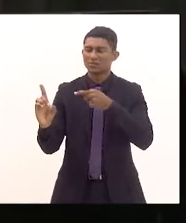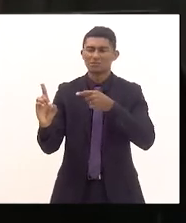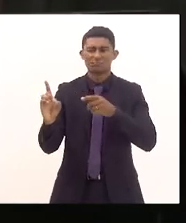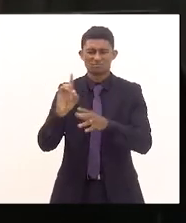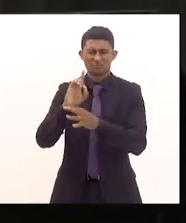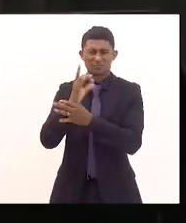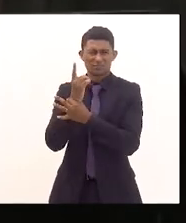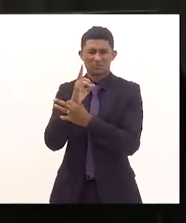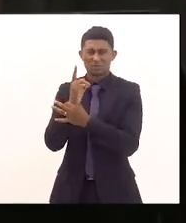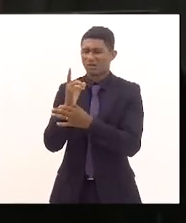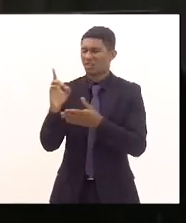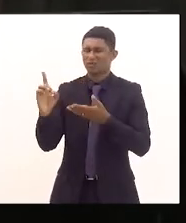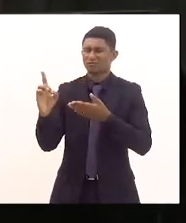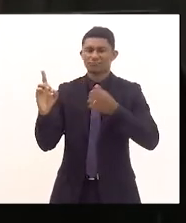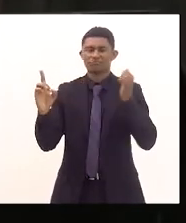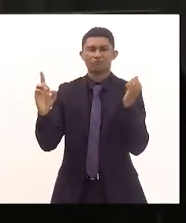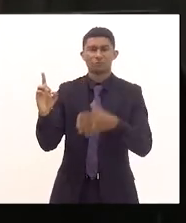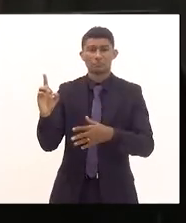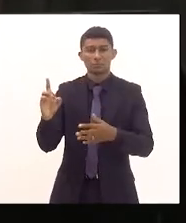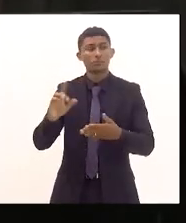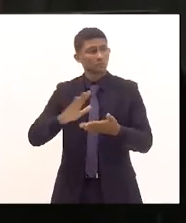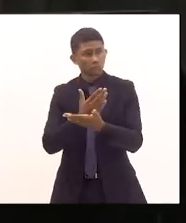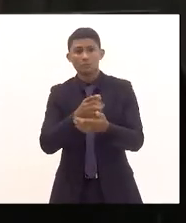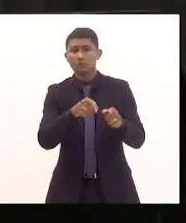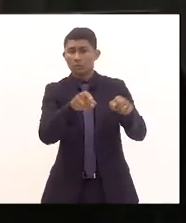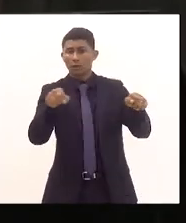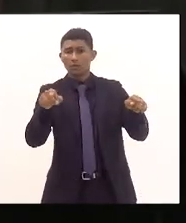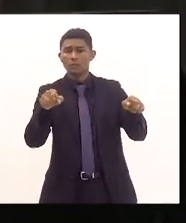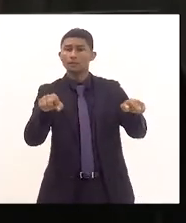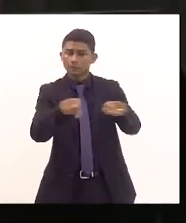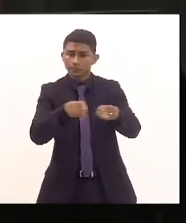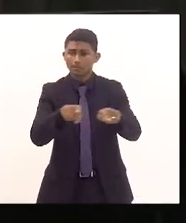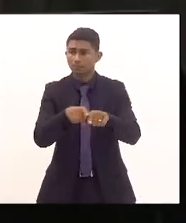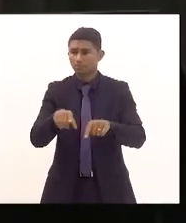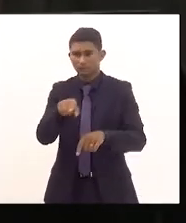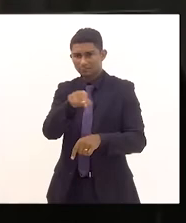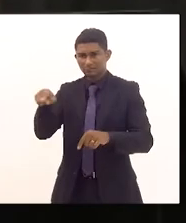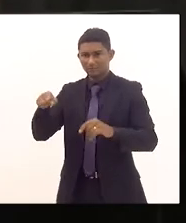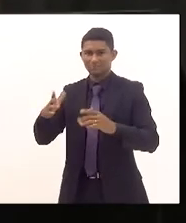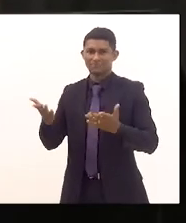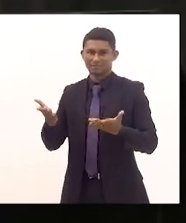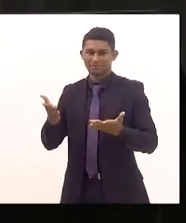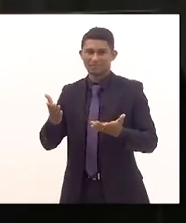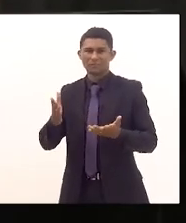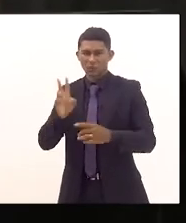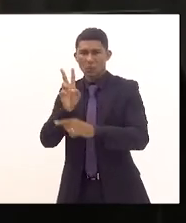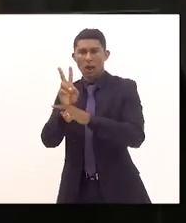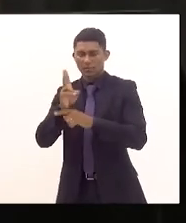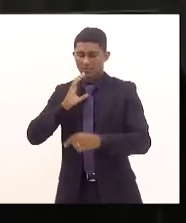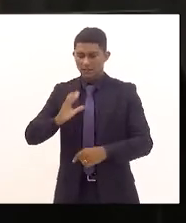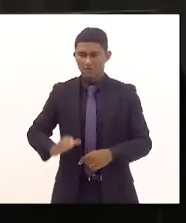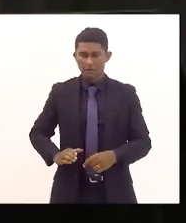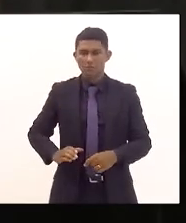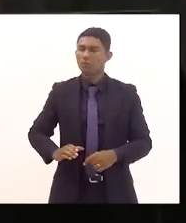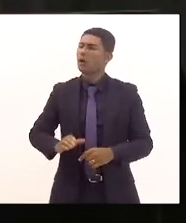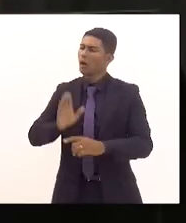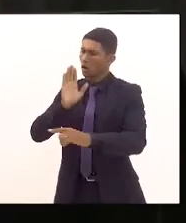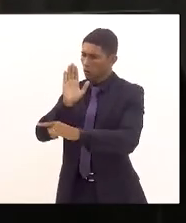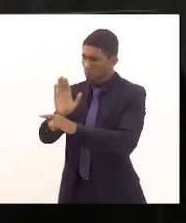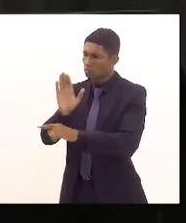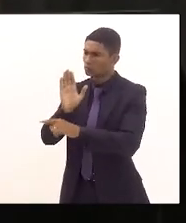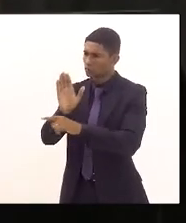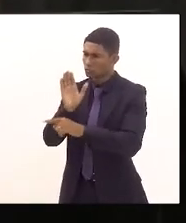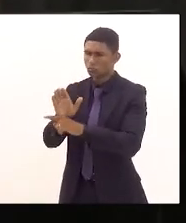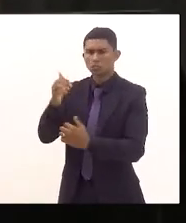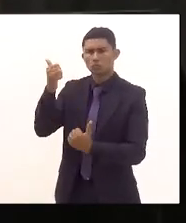lhes dá não dá para essa categoria as condições de trabalho que um agente de